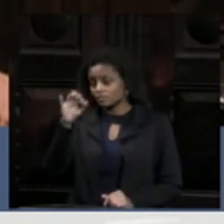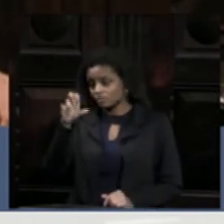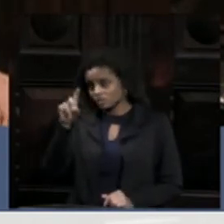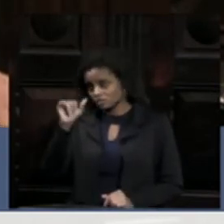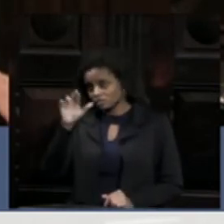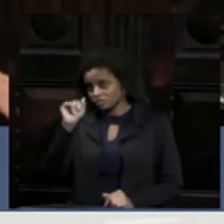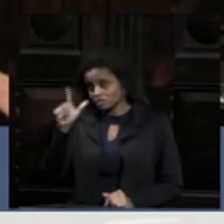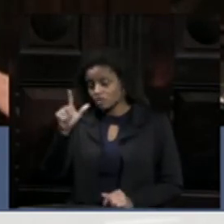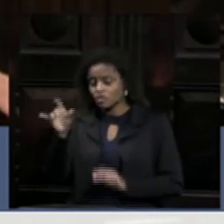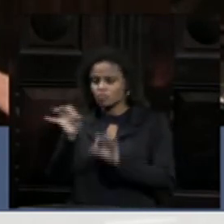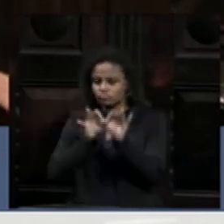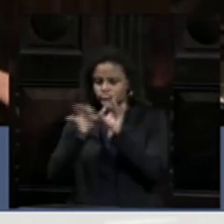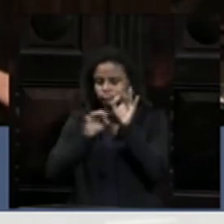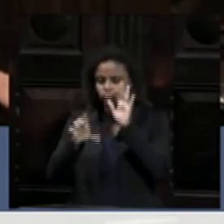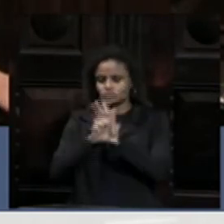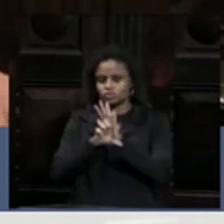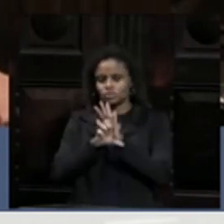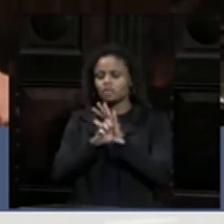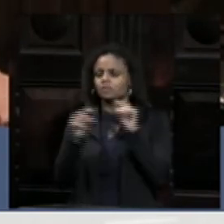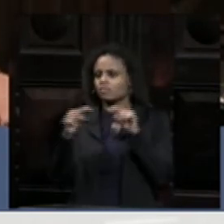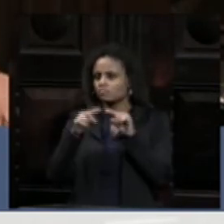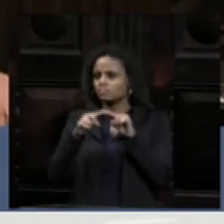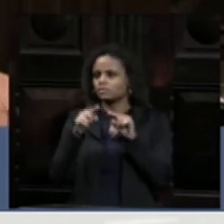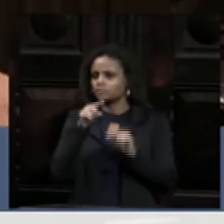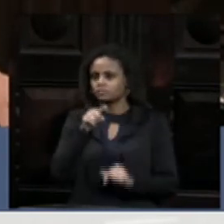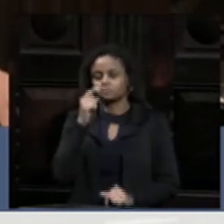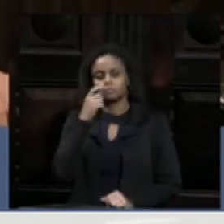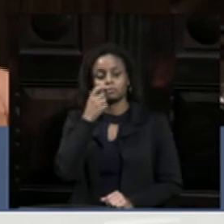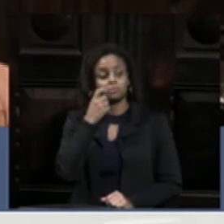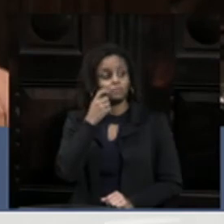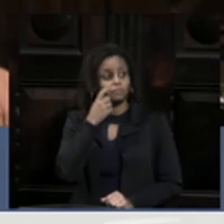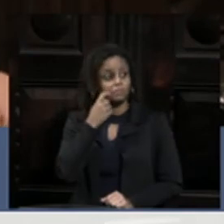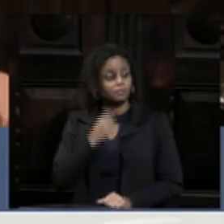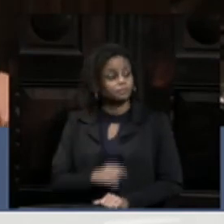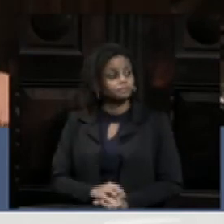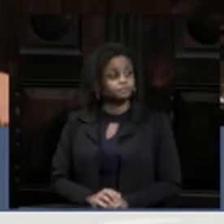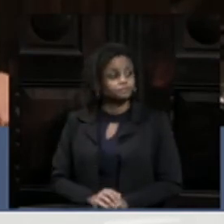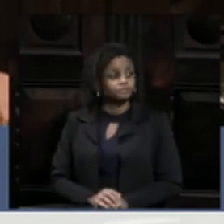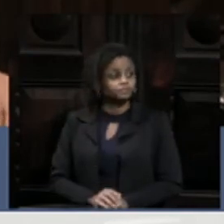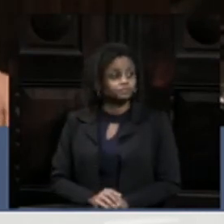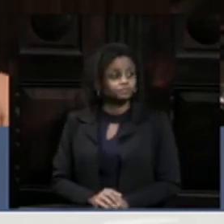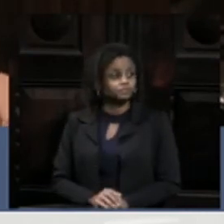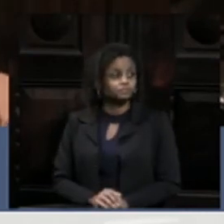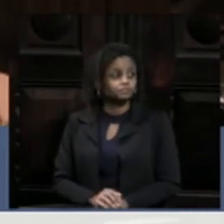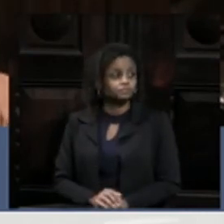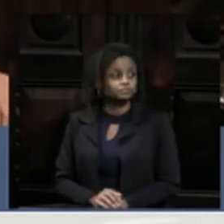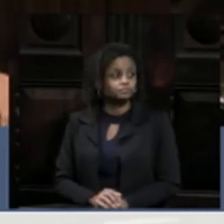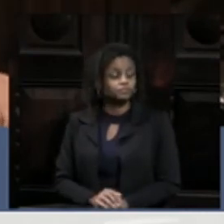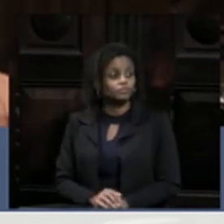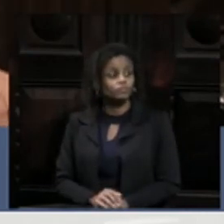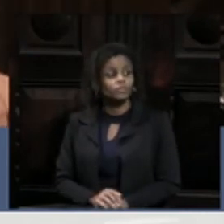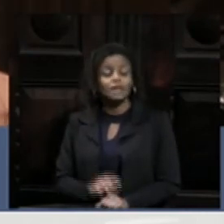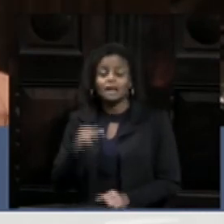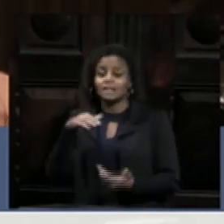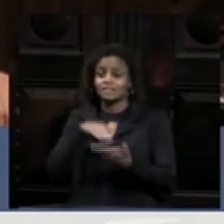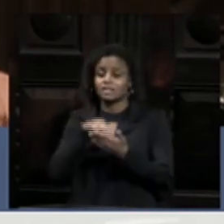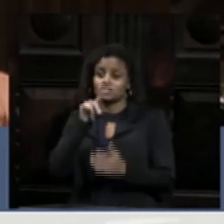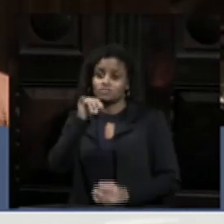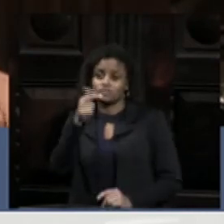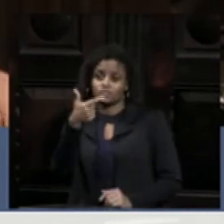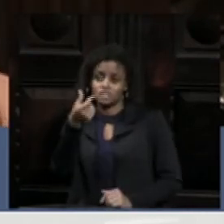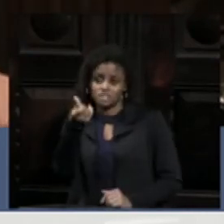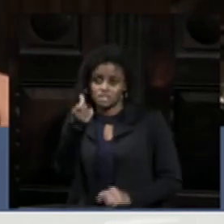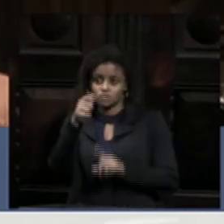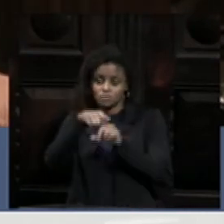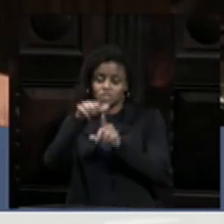lei sobre tal, que devia ter sido votado até 26 de agosto,